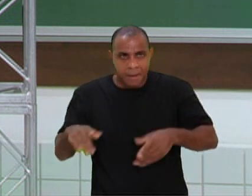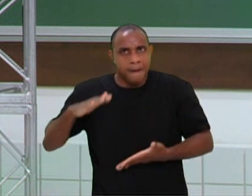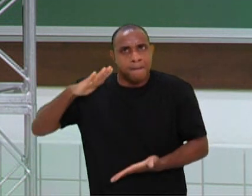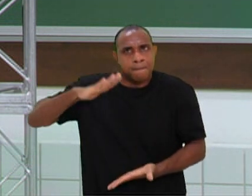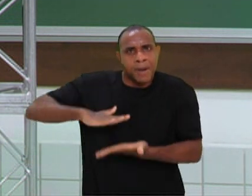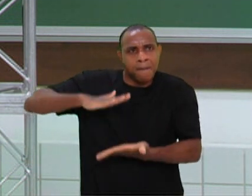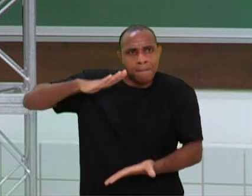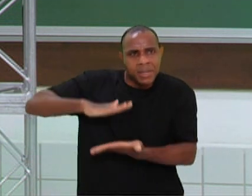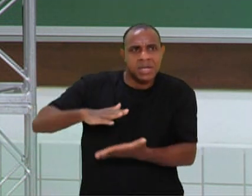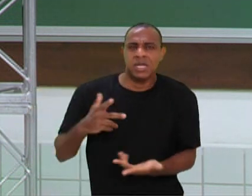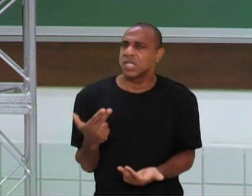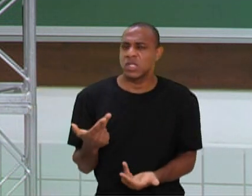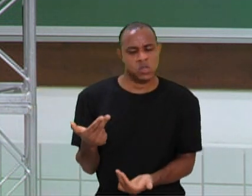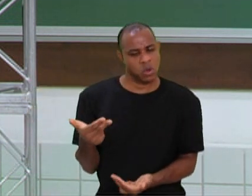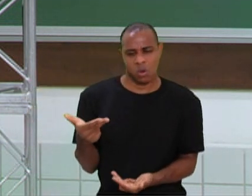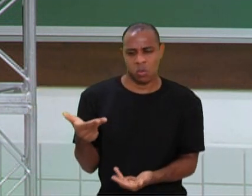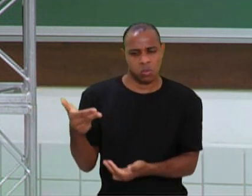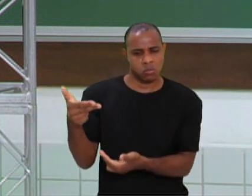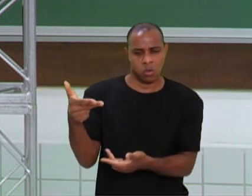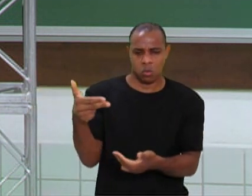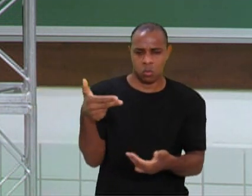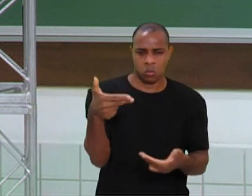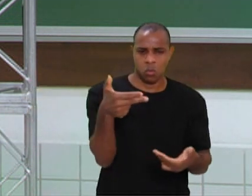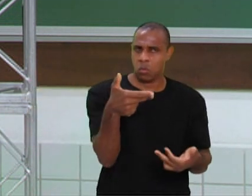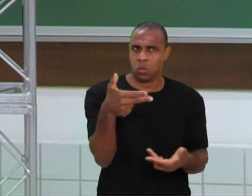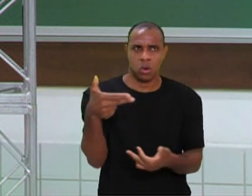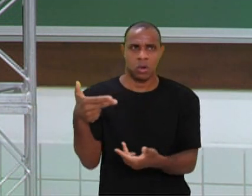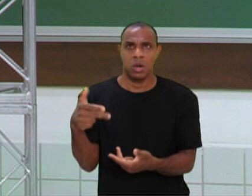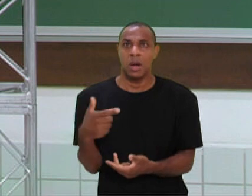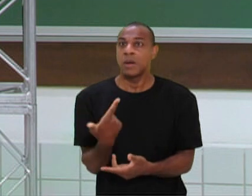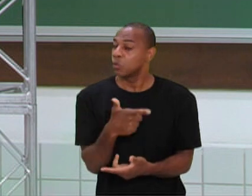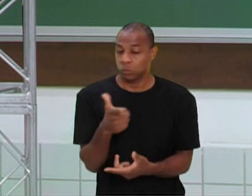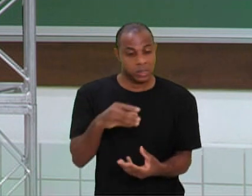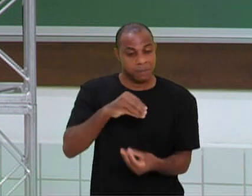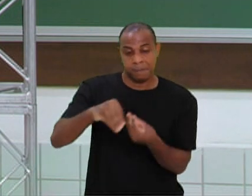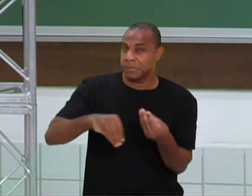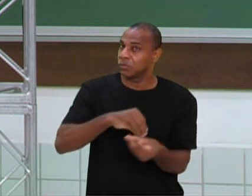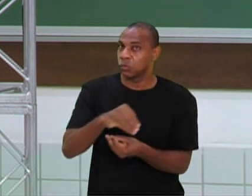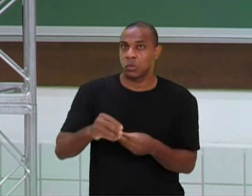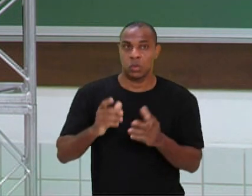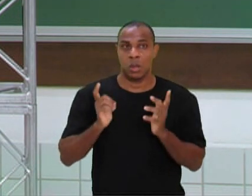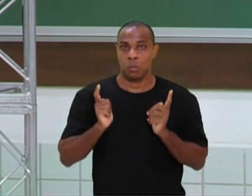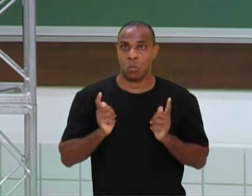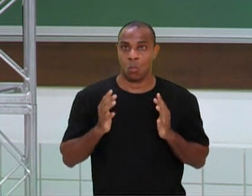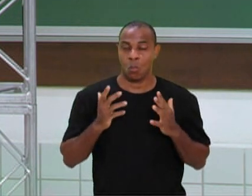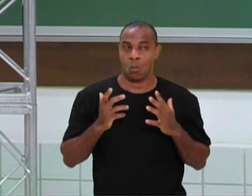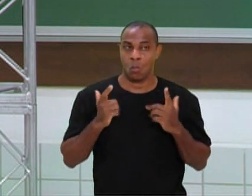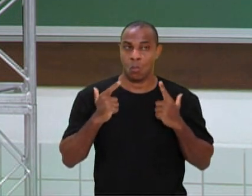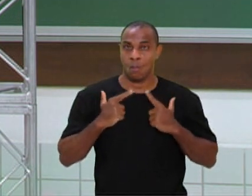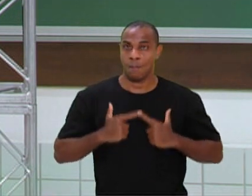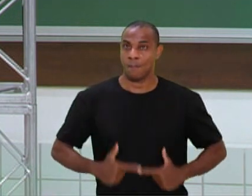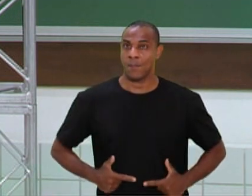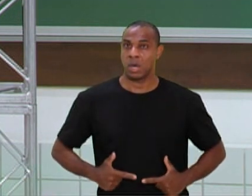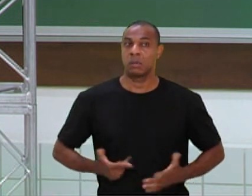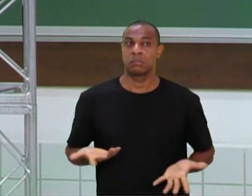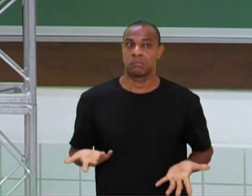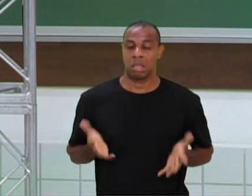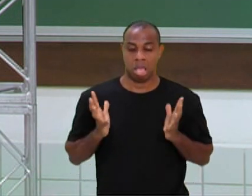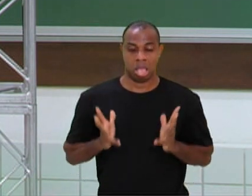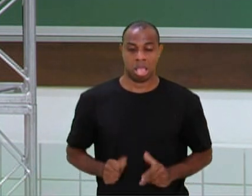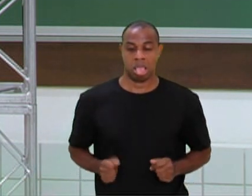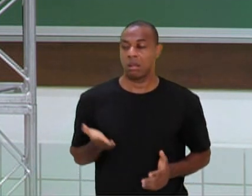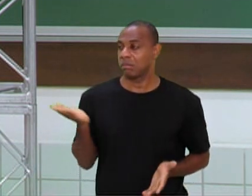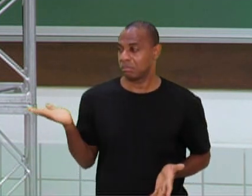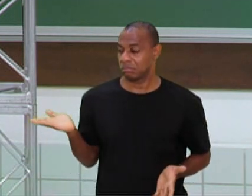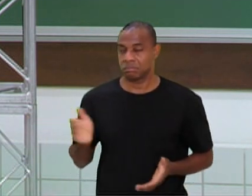igual, desde que não haja misturas, certo? Por isso que quando os pedreiros vão fazer a medida lá de